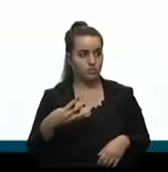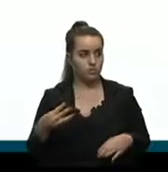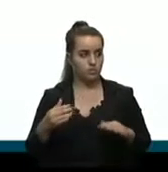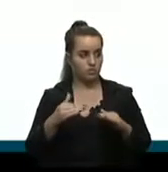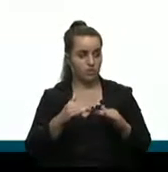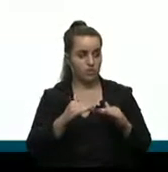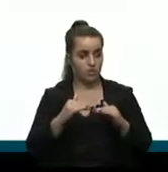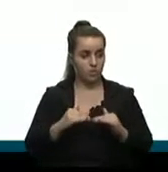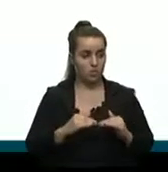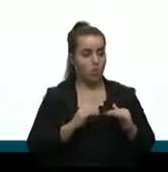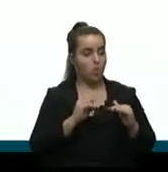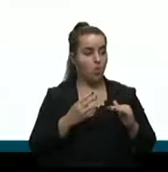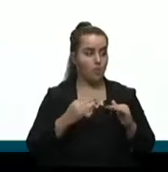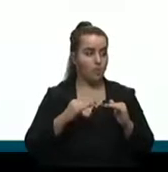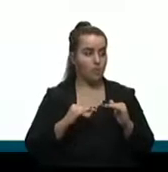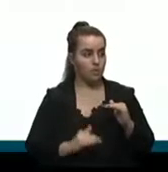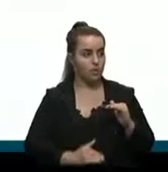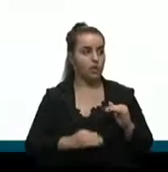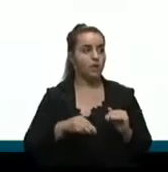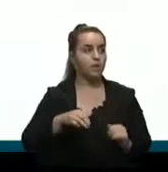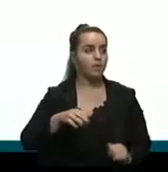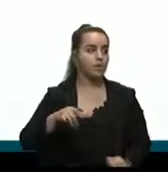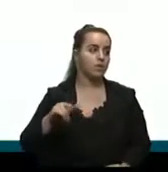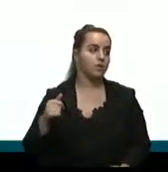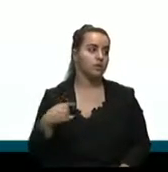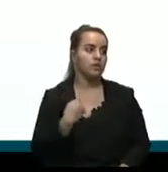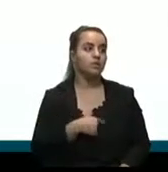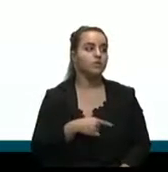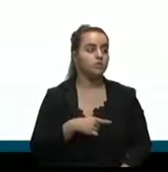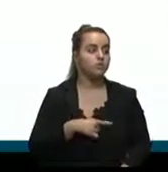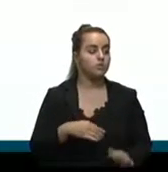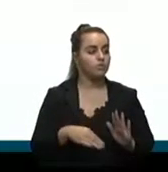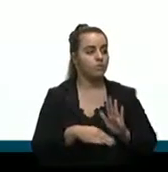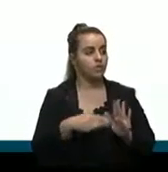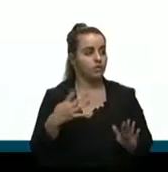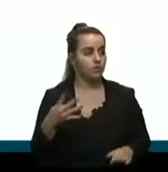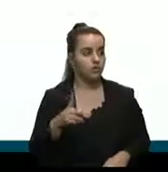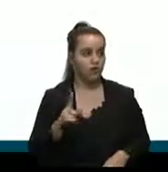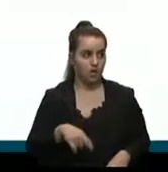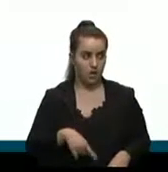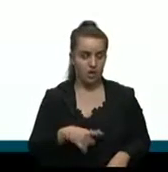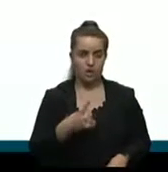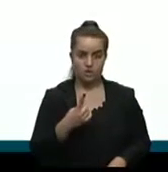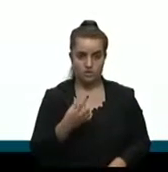166,33. A média que nós obtivemos no passo 4 é menor ou igual que